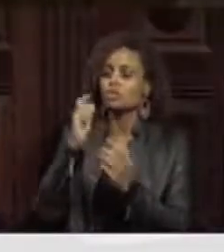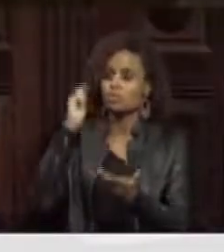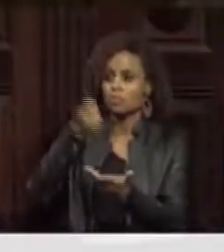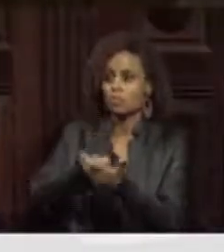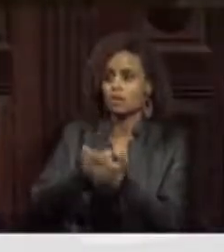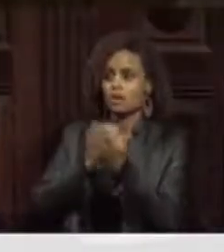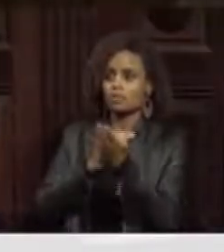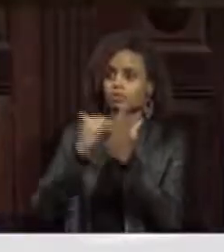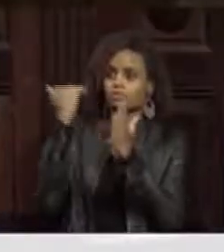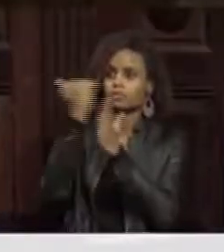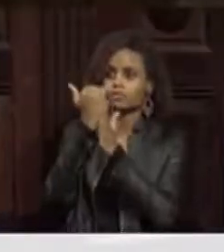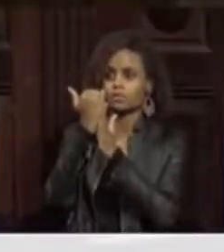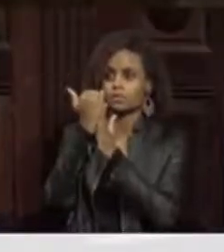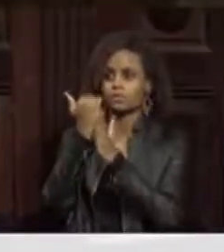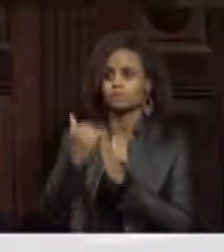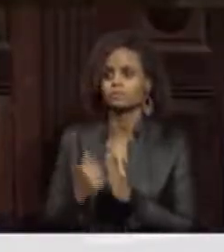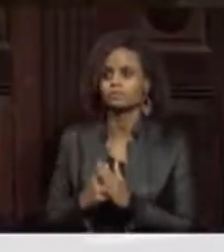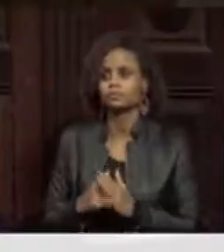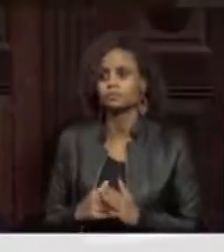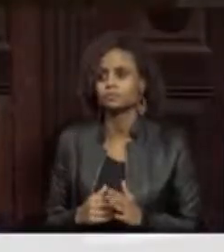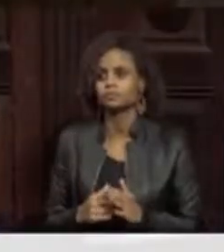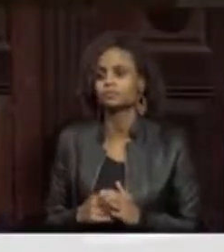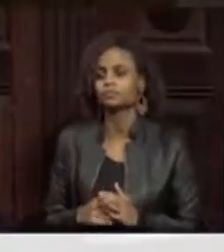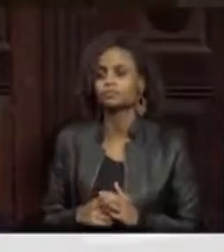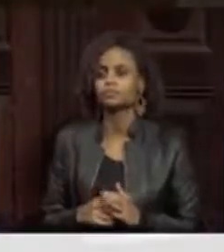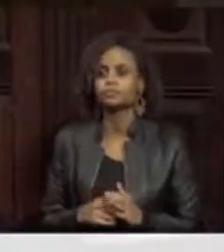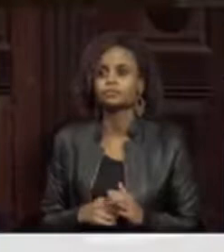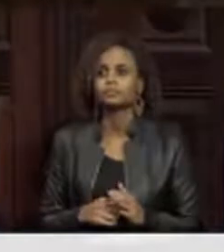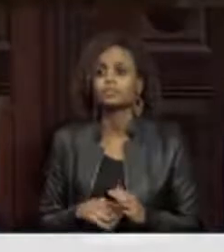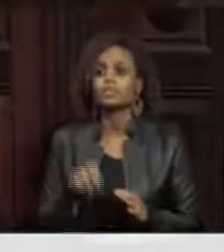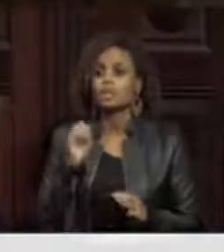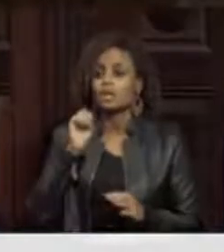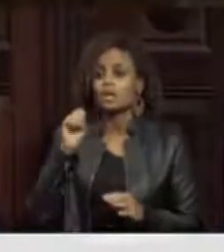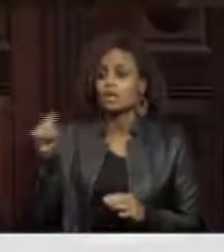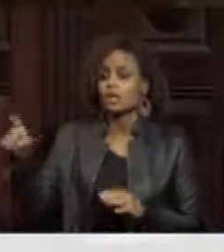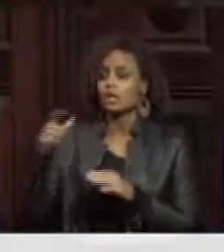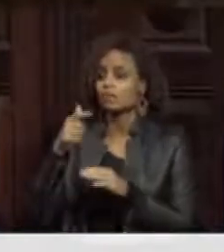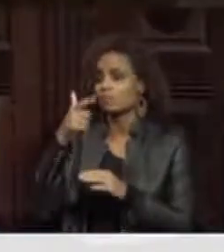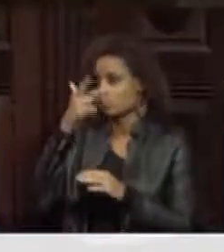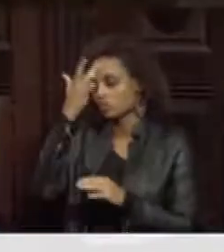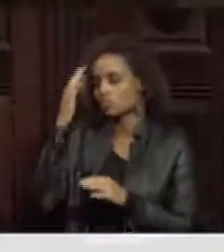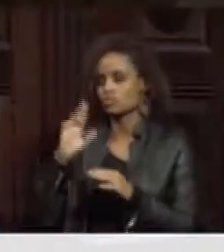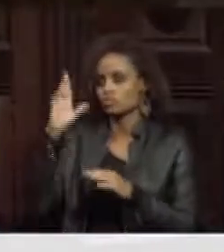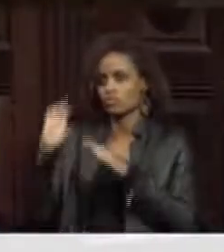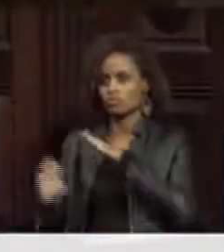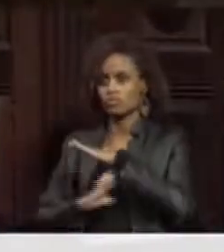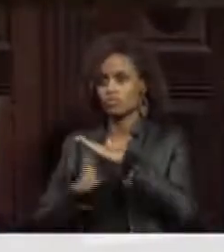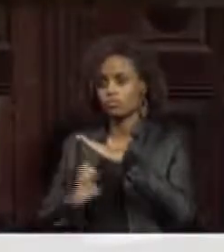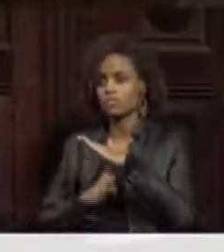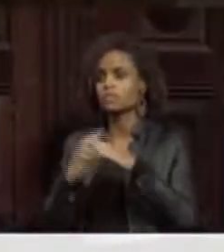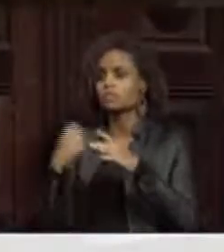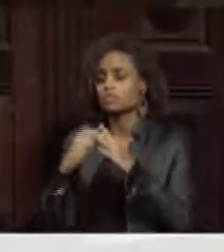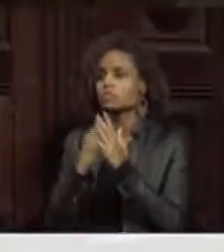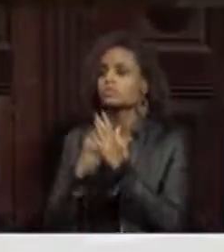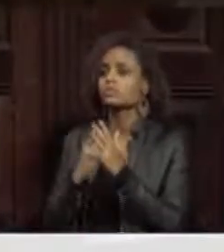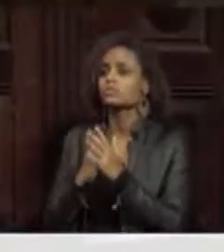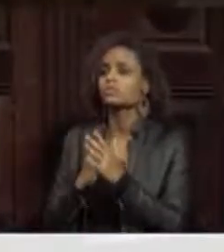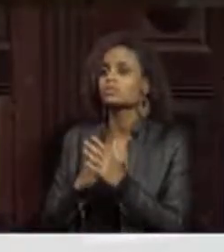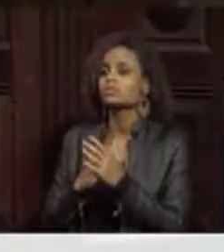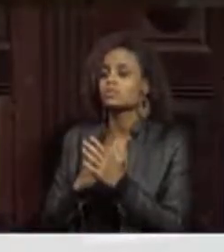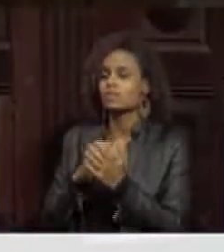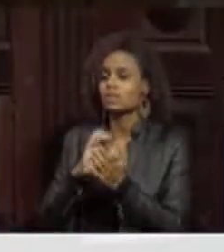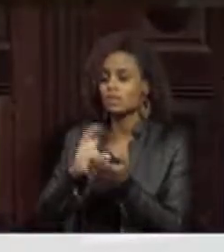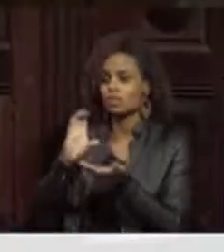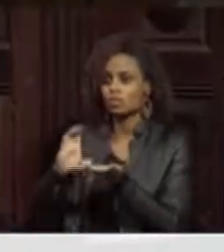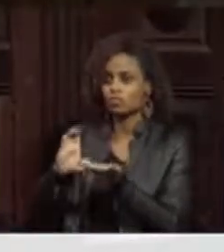Esse custo tem que ficar com os empresários que exploram todos os